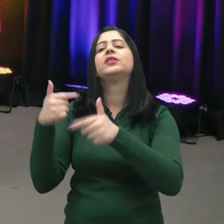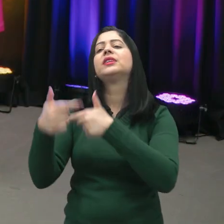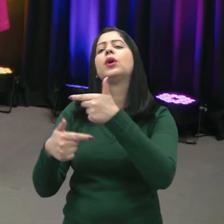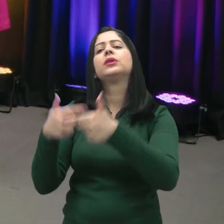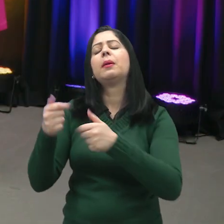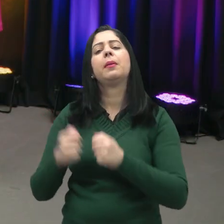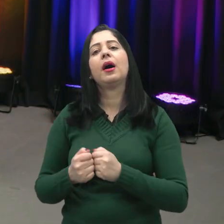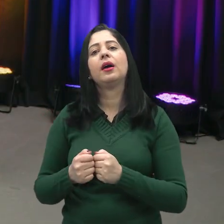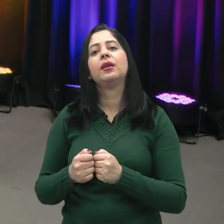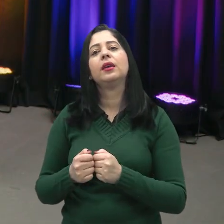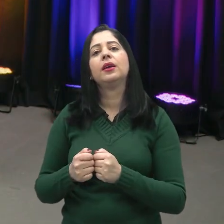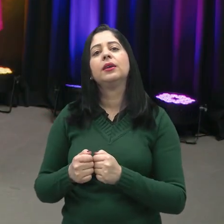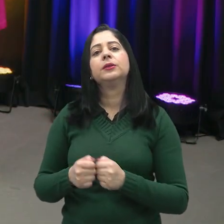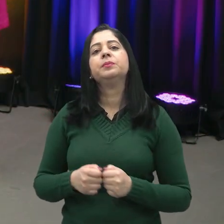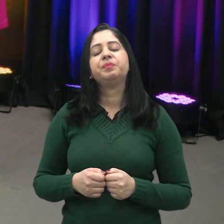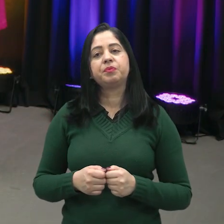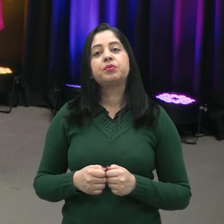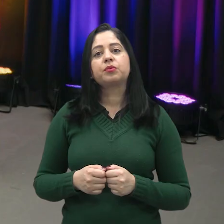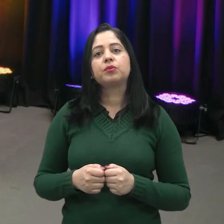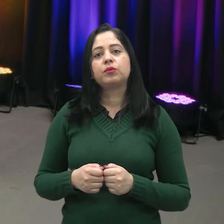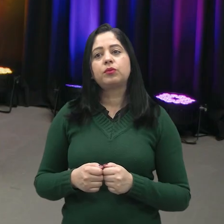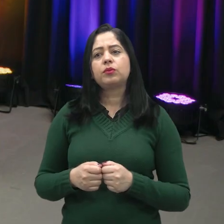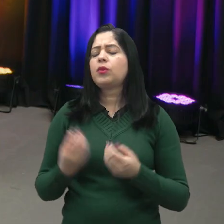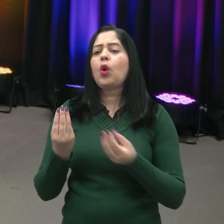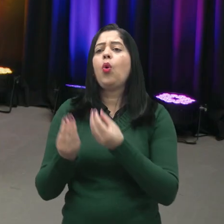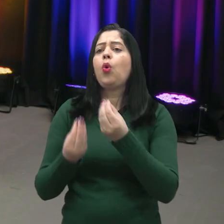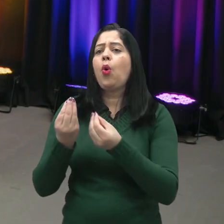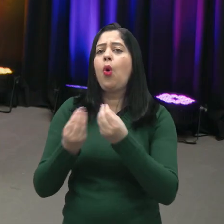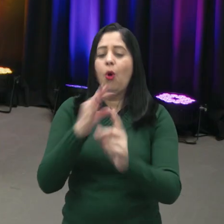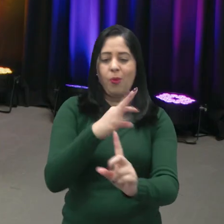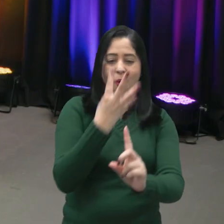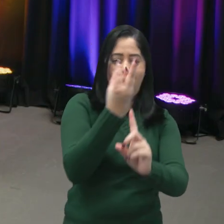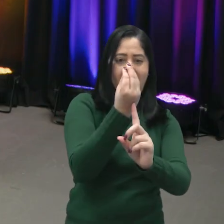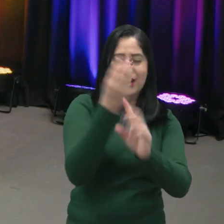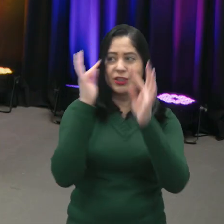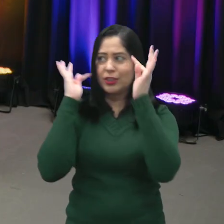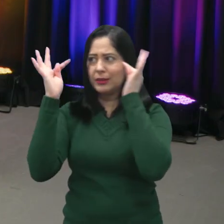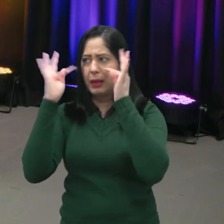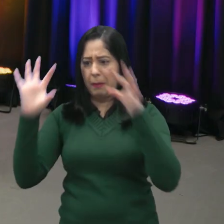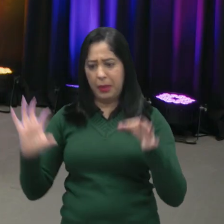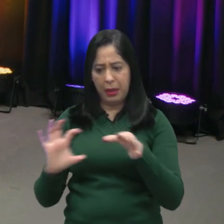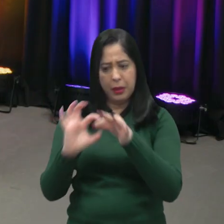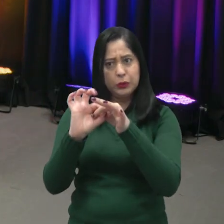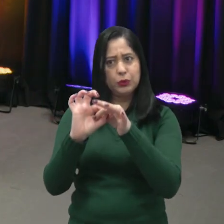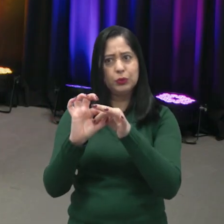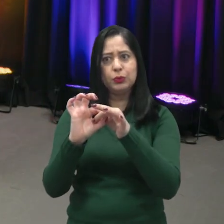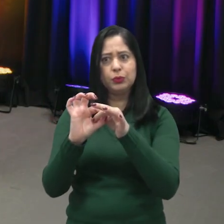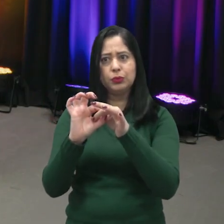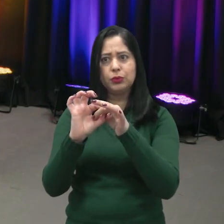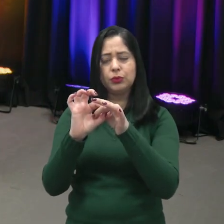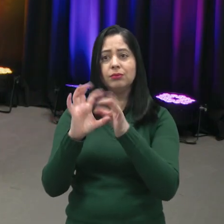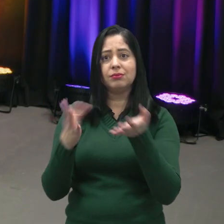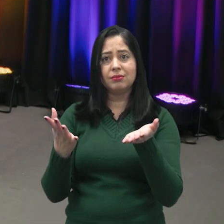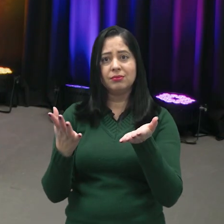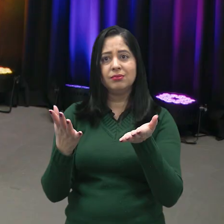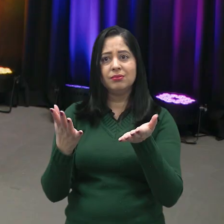essa junção entre a arte terapia e a psicanálise dentro do trabalho artístico aí dos pincéis. Sem mostrar